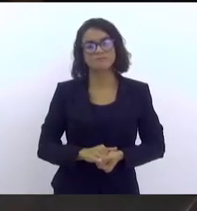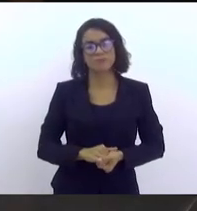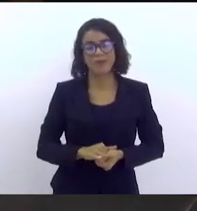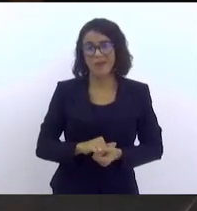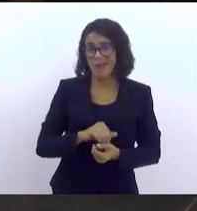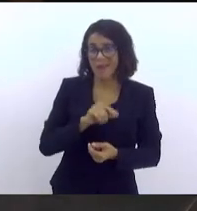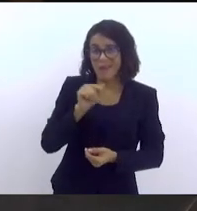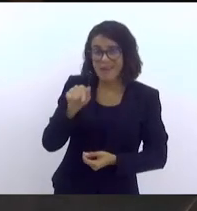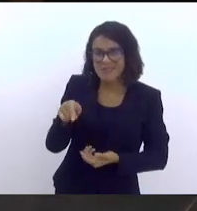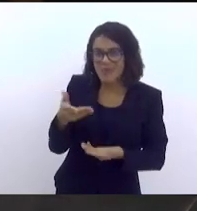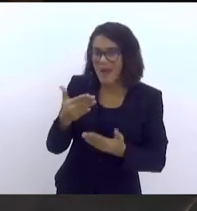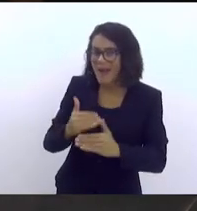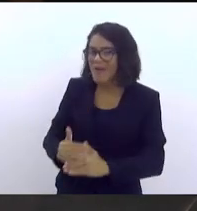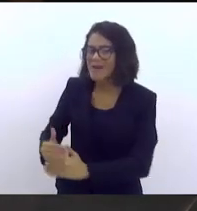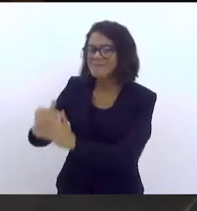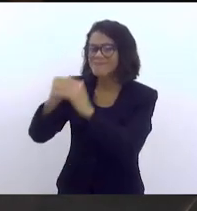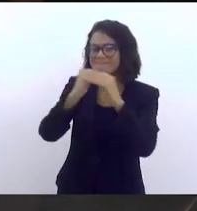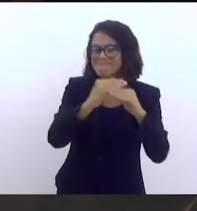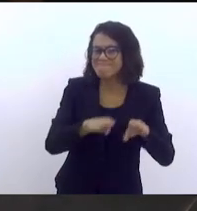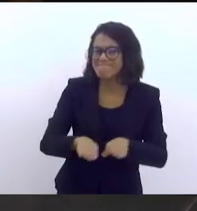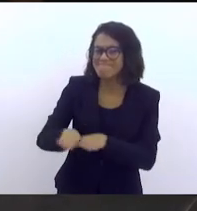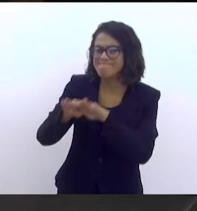Isso é uma padronização